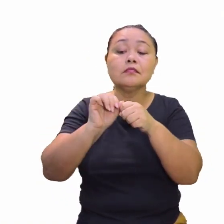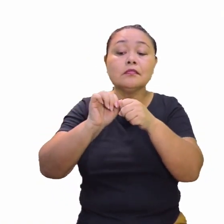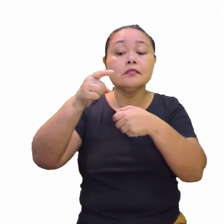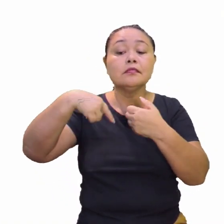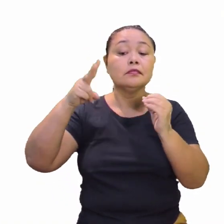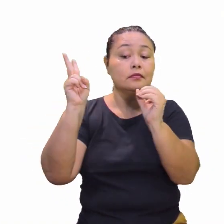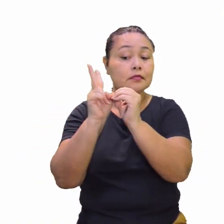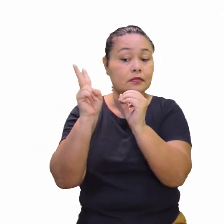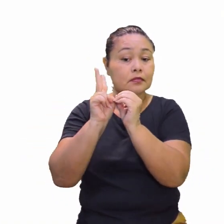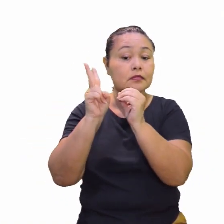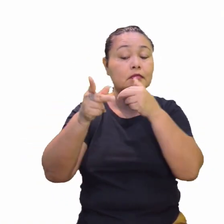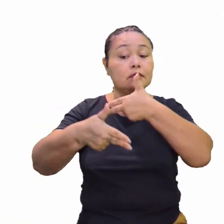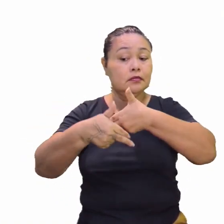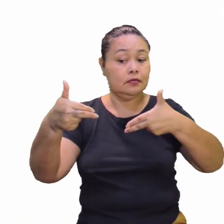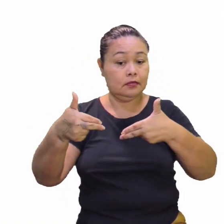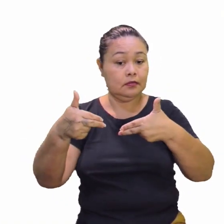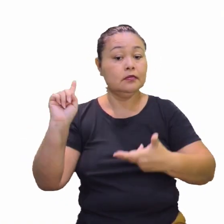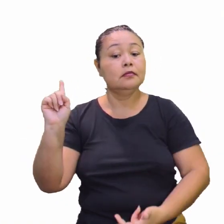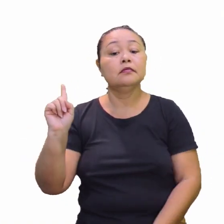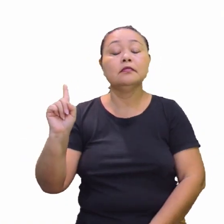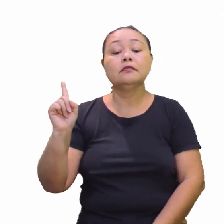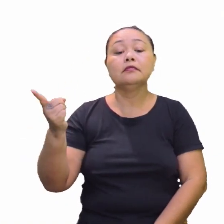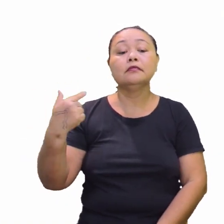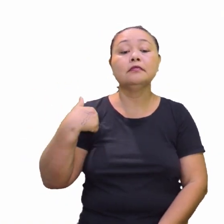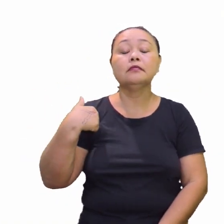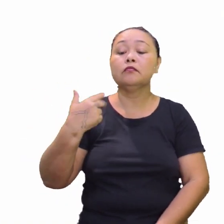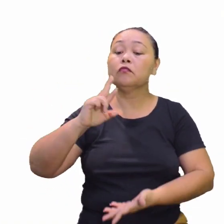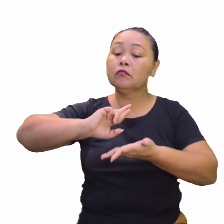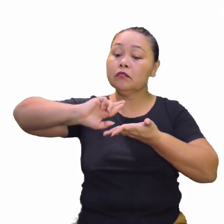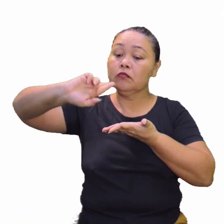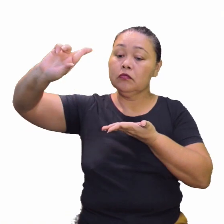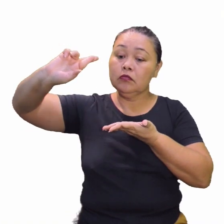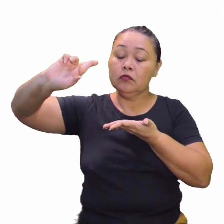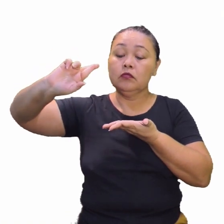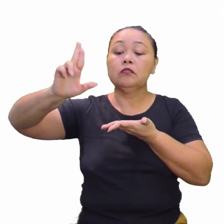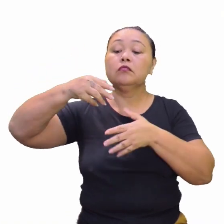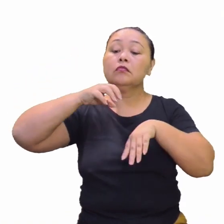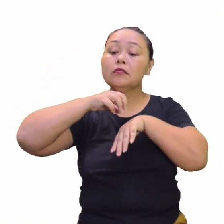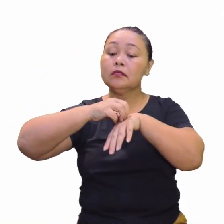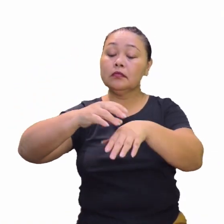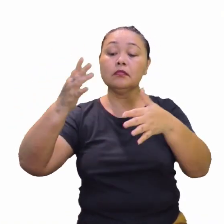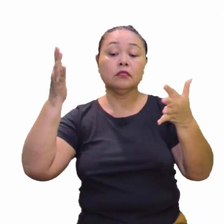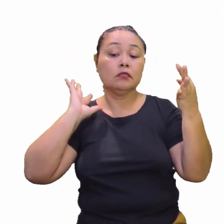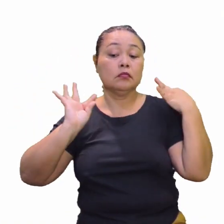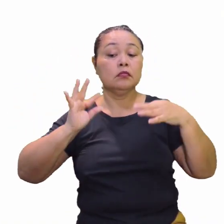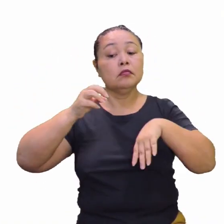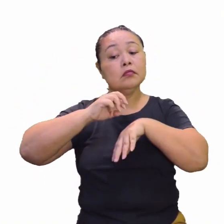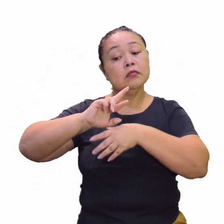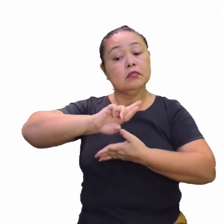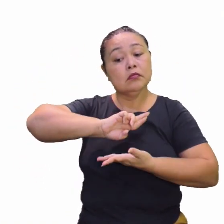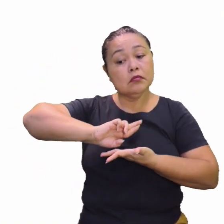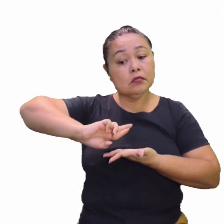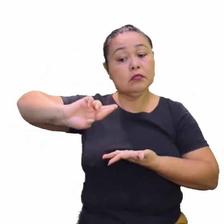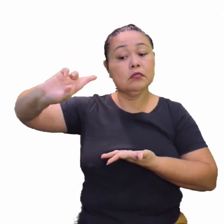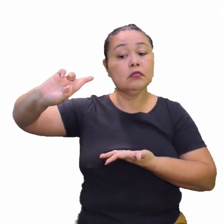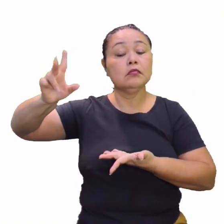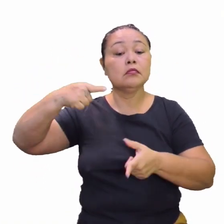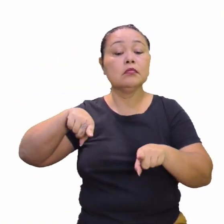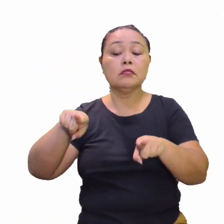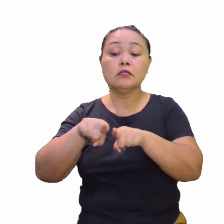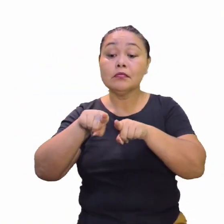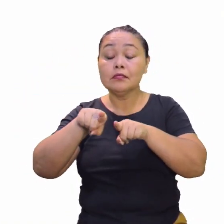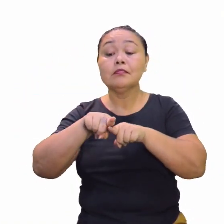Então não deixa de ser um turismo étnico. O turismo religioso, Rogério, esse turismo religioso